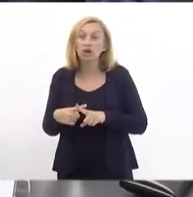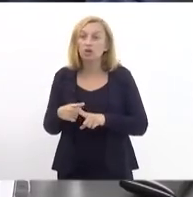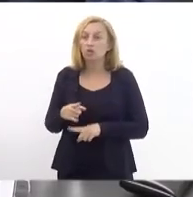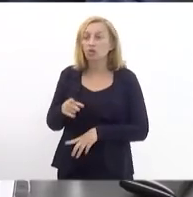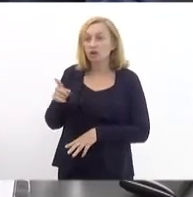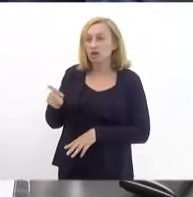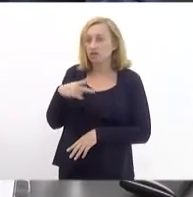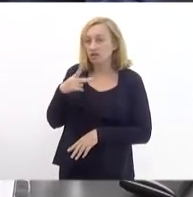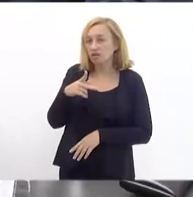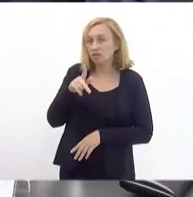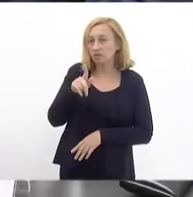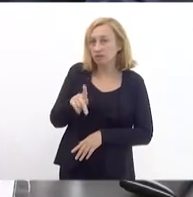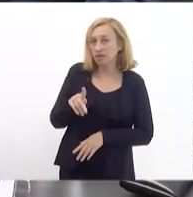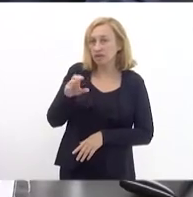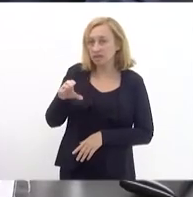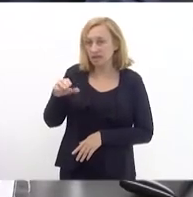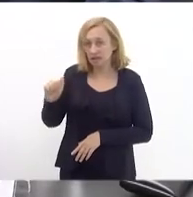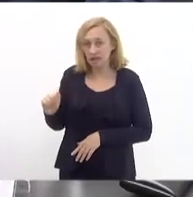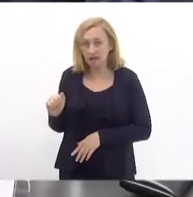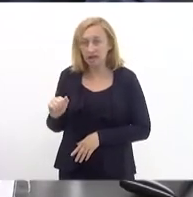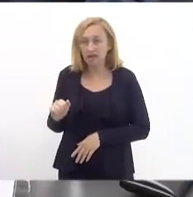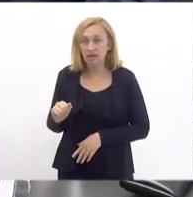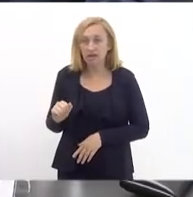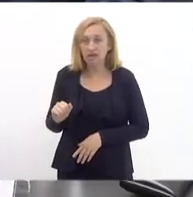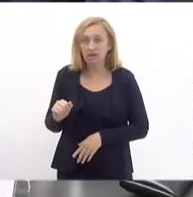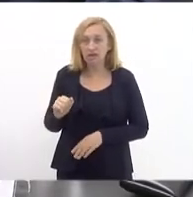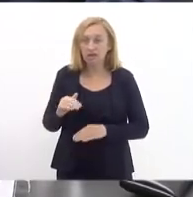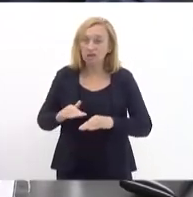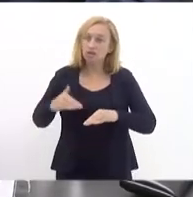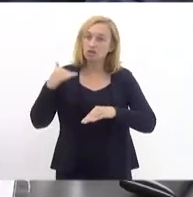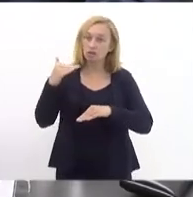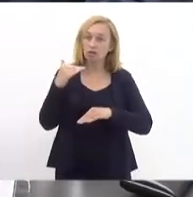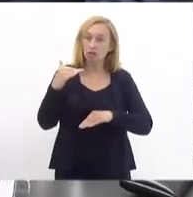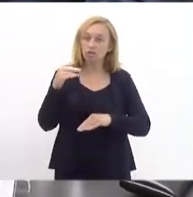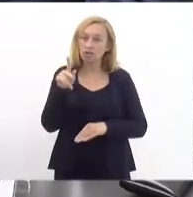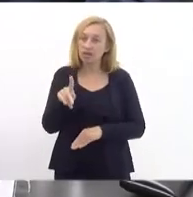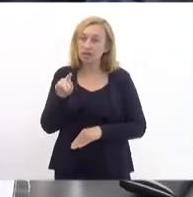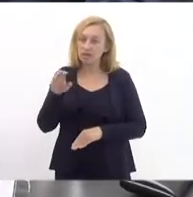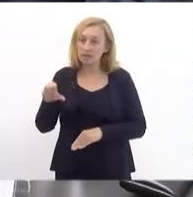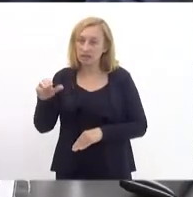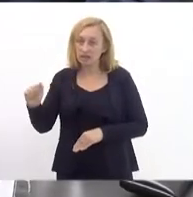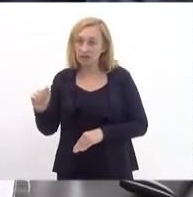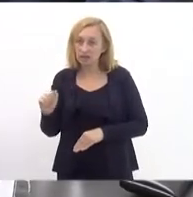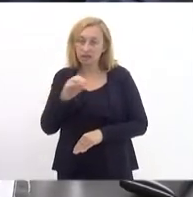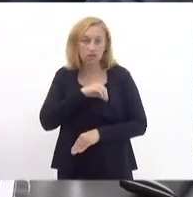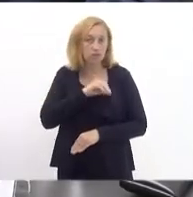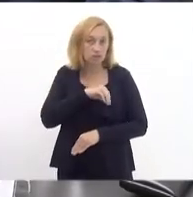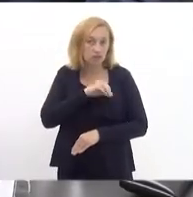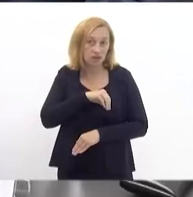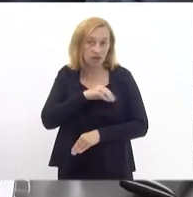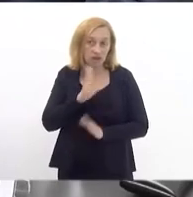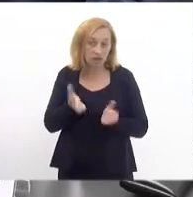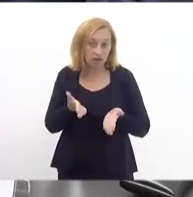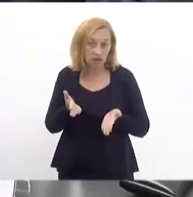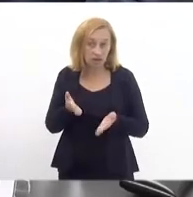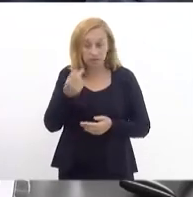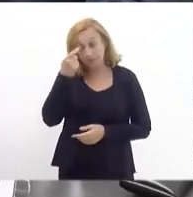do IPCA, ele vai para o céu. O IPCA no salário não é aplicado, nem o